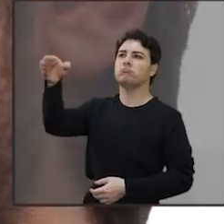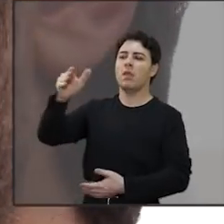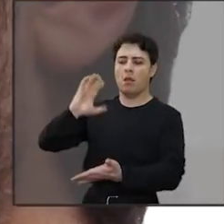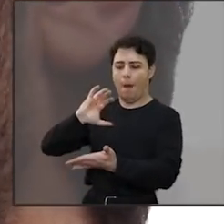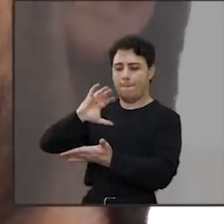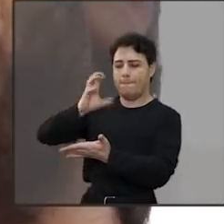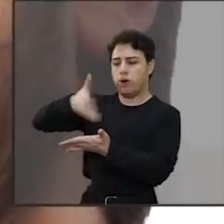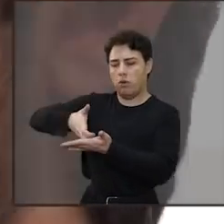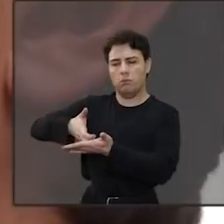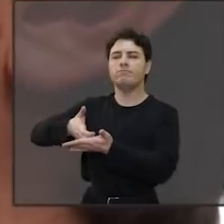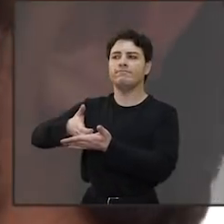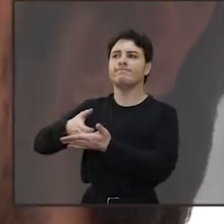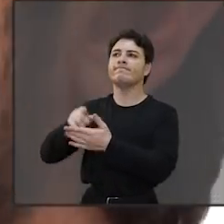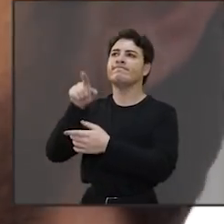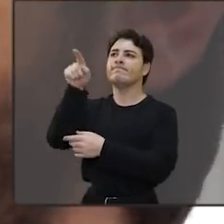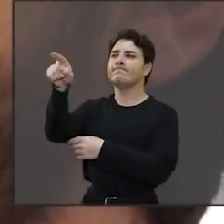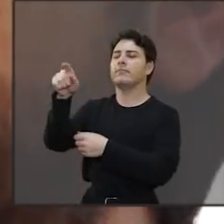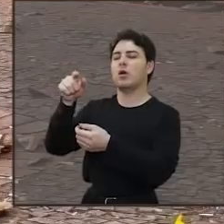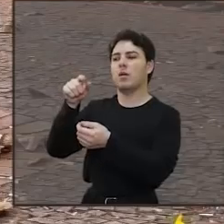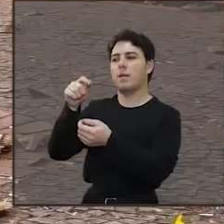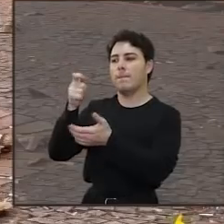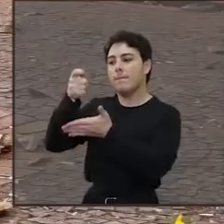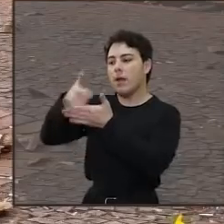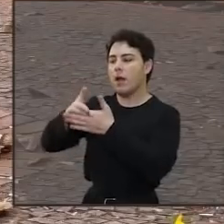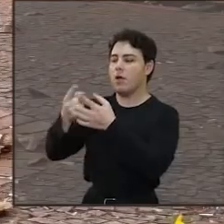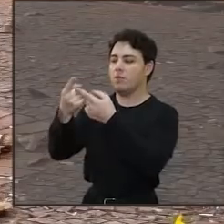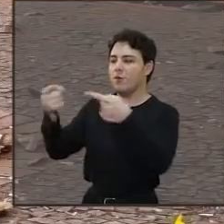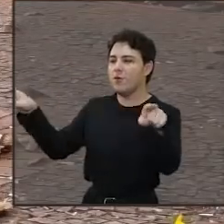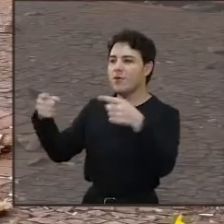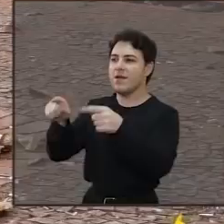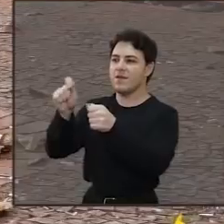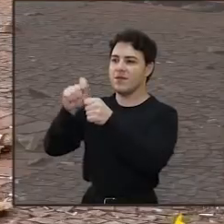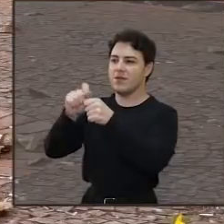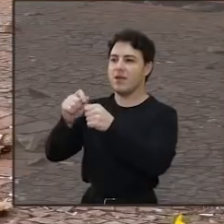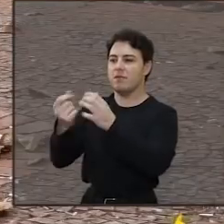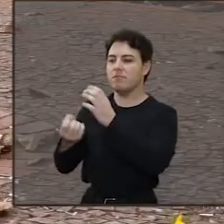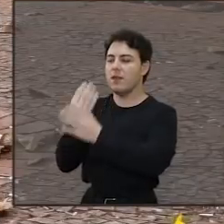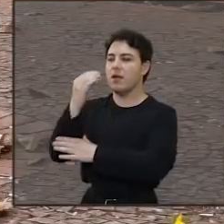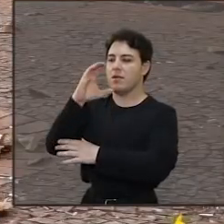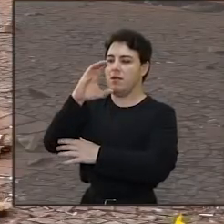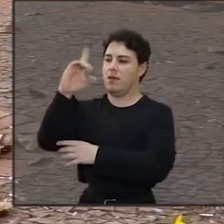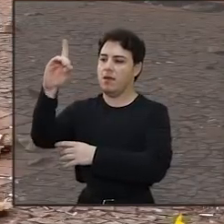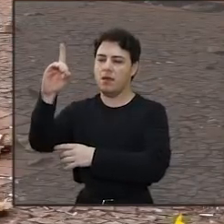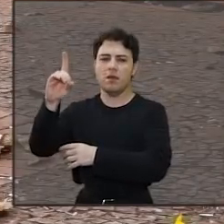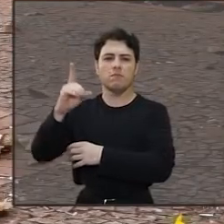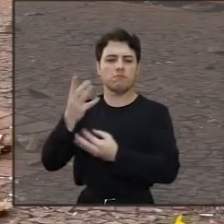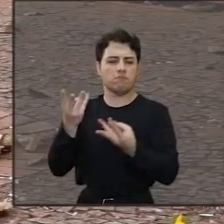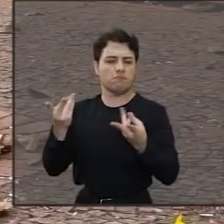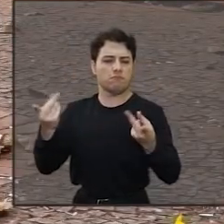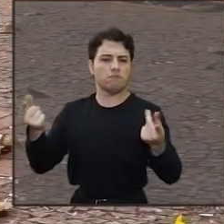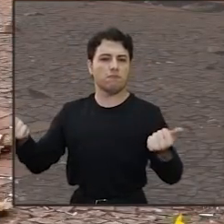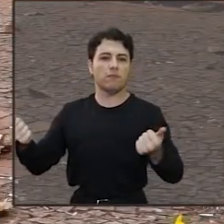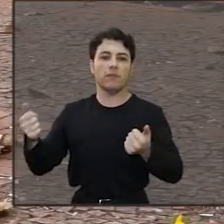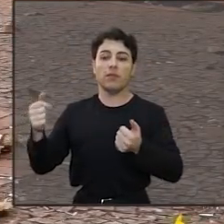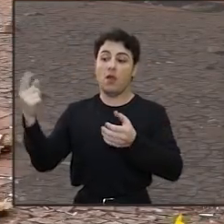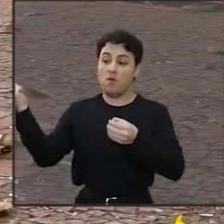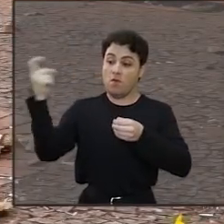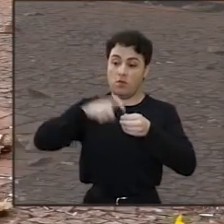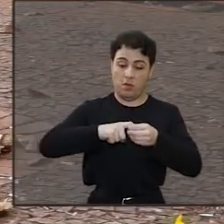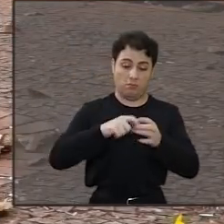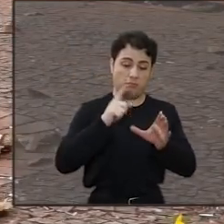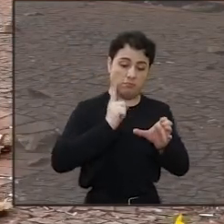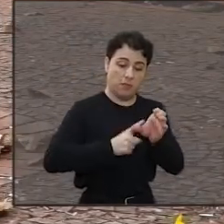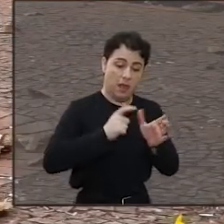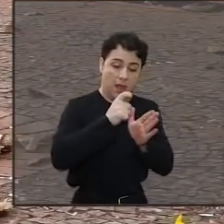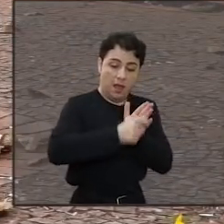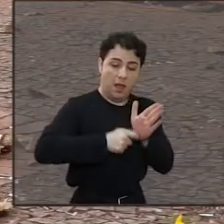que é um produtor famoso, gastamos uma grana com isso, infelizmente tem que gastar uma grana com isso. Gravamos lá para ter um material de qualidade e